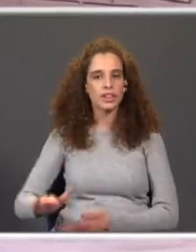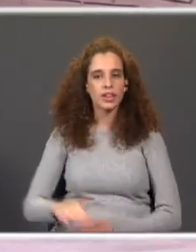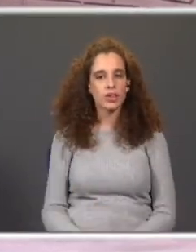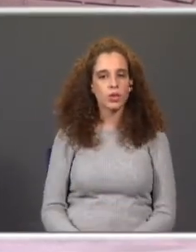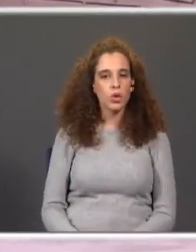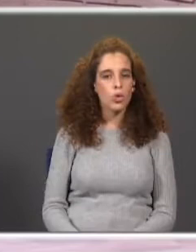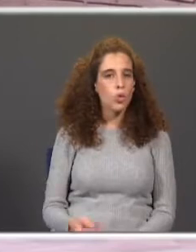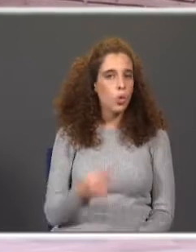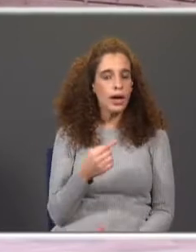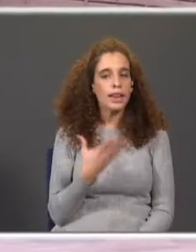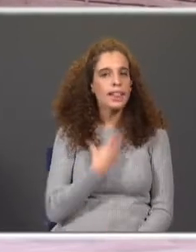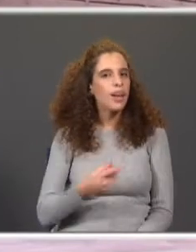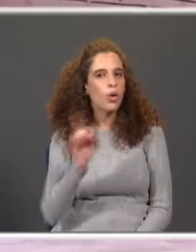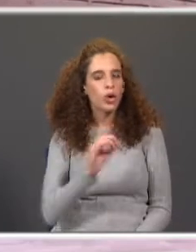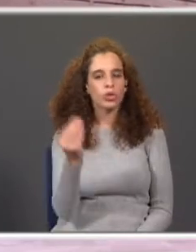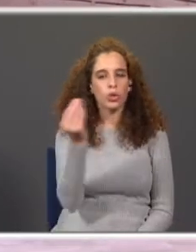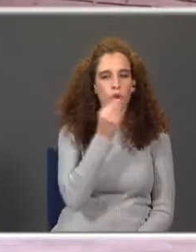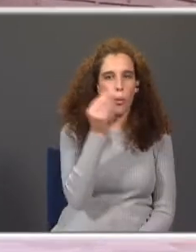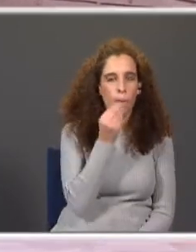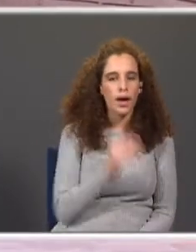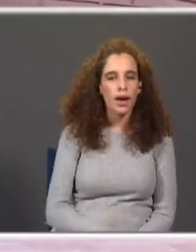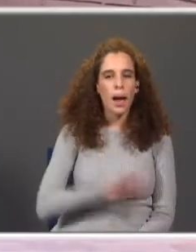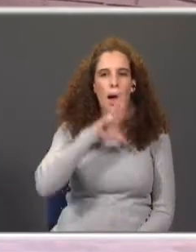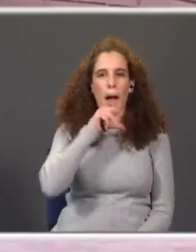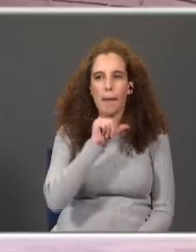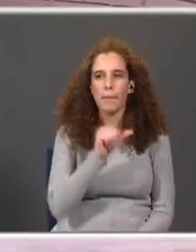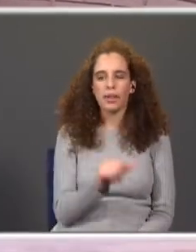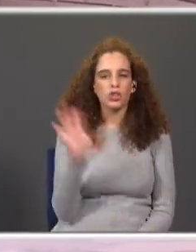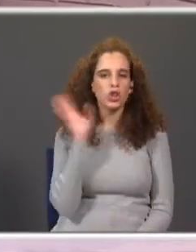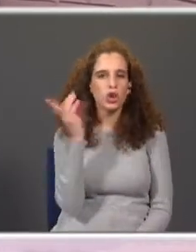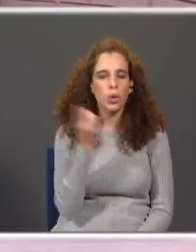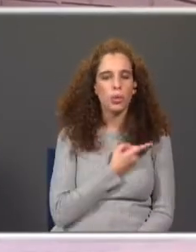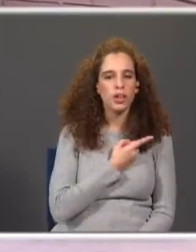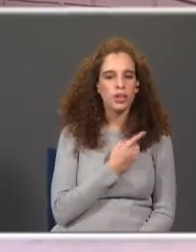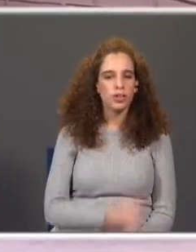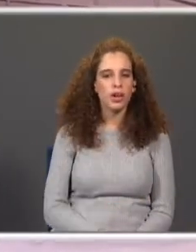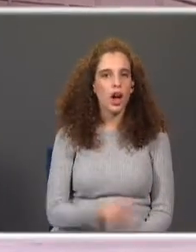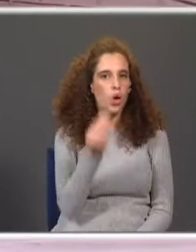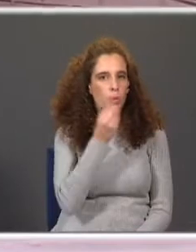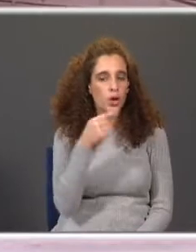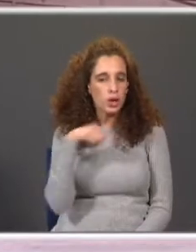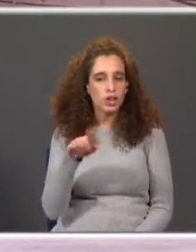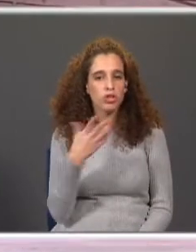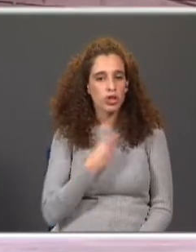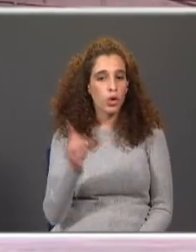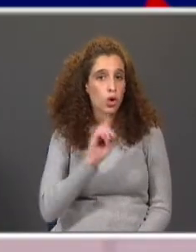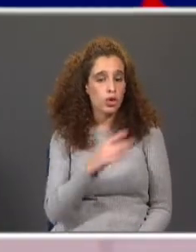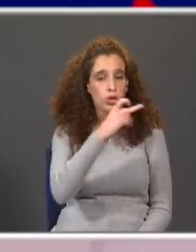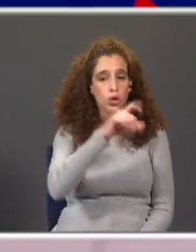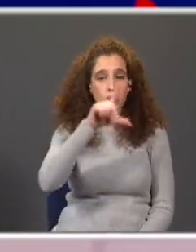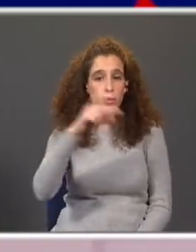não gostam de comer, não é? As mães que obrigam, os legumes, a salada, aquelas coisas que eles não gostam. E António Lobo Antunes foi uma criança